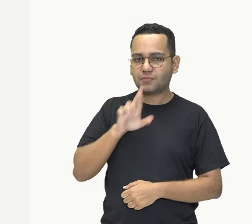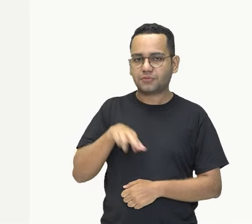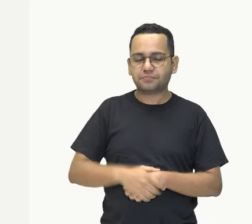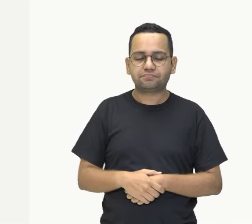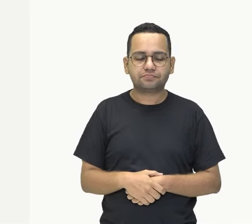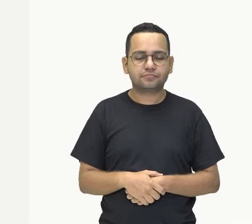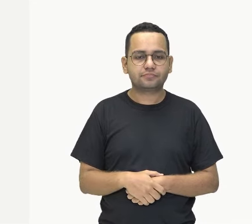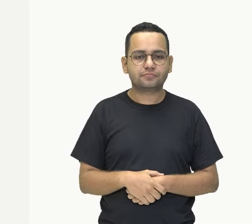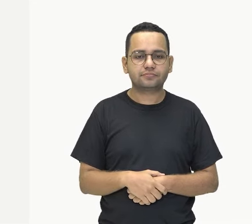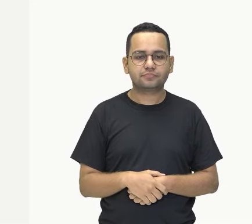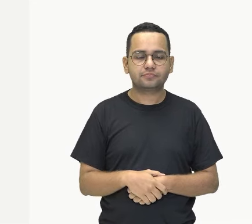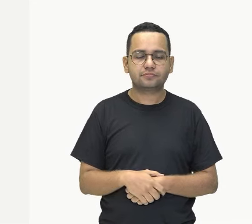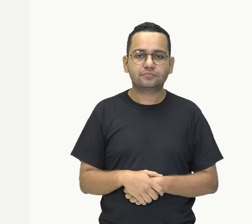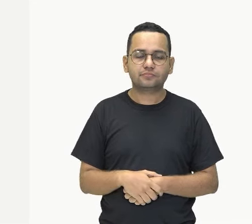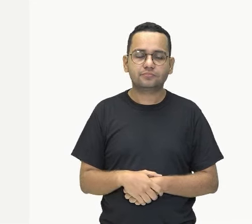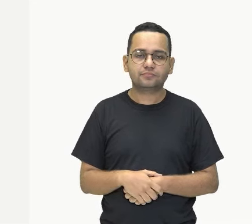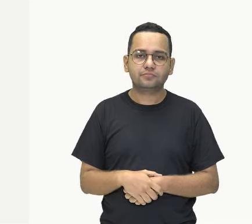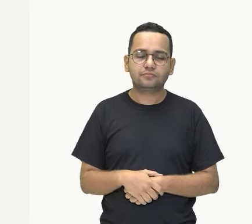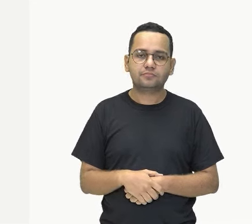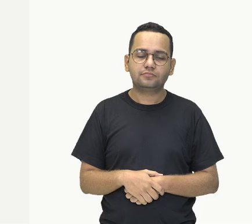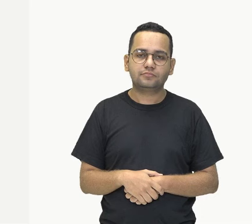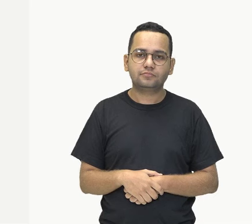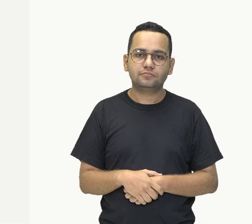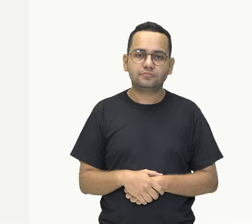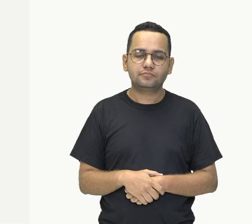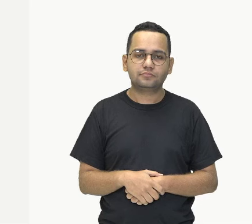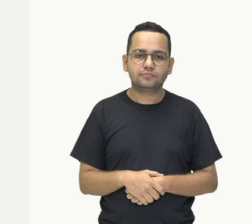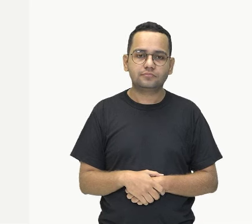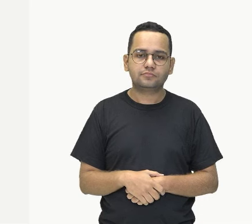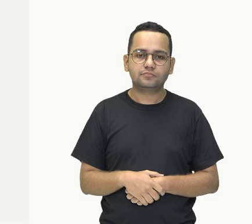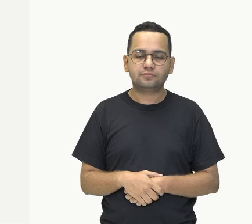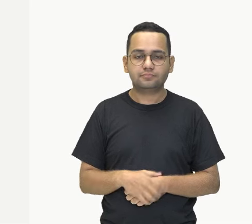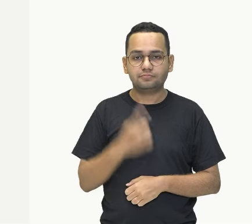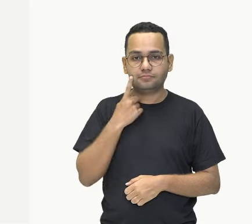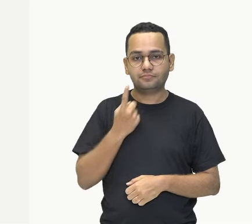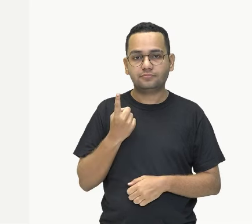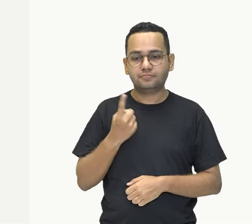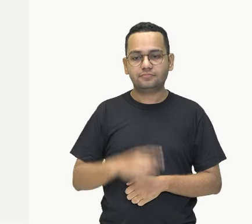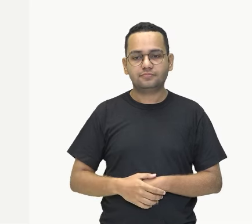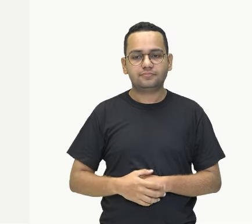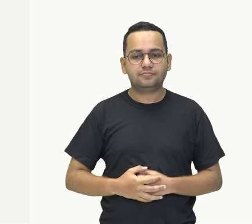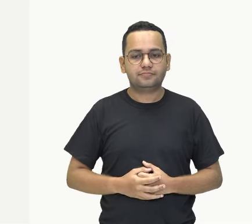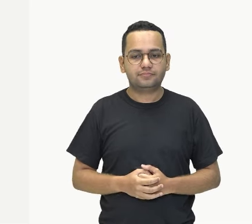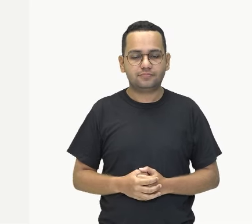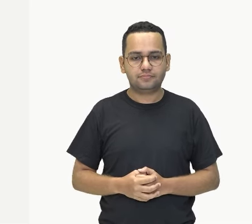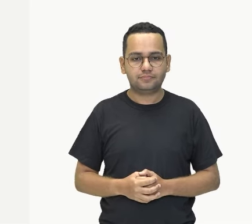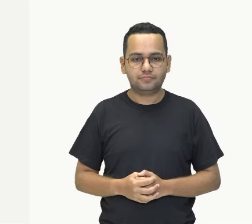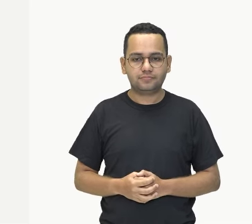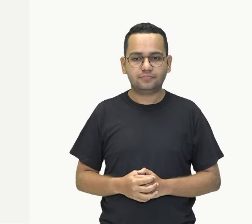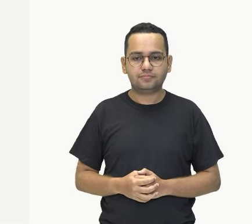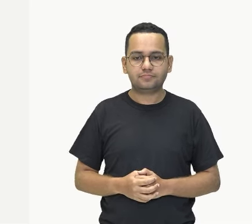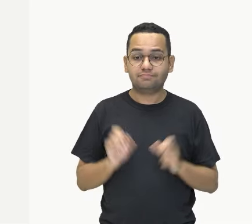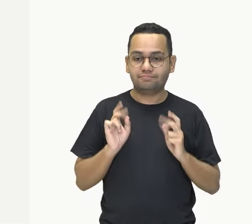x e eu somo 2 mais 3, chegando ao meu resultado, x à